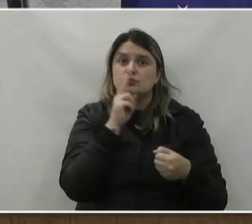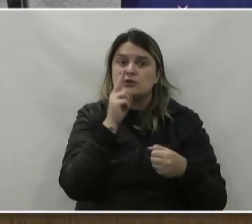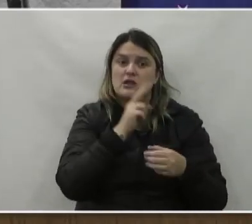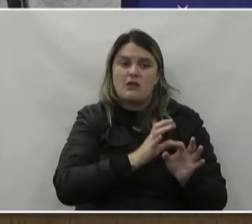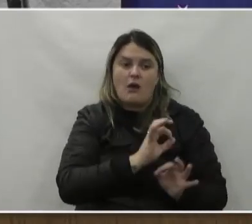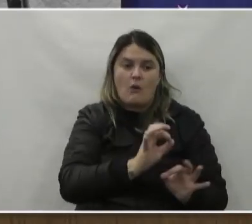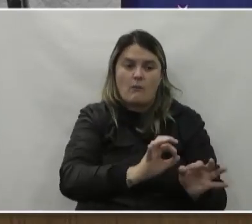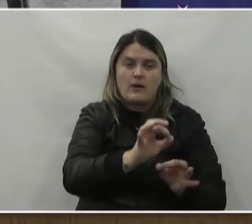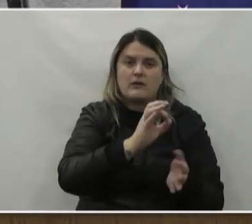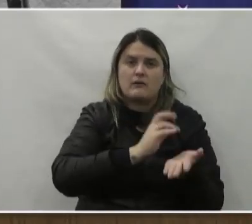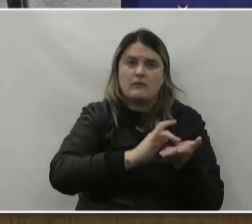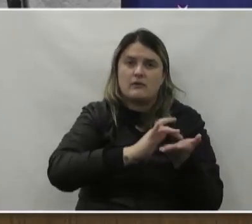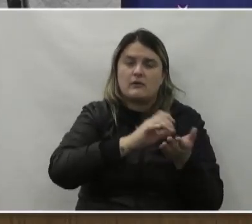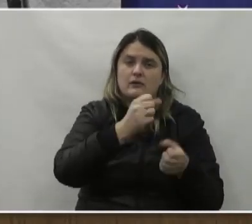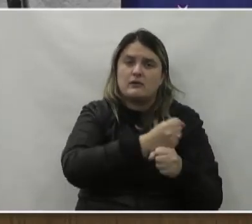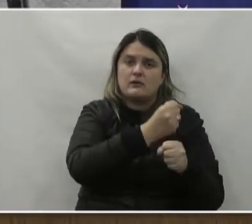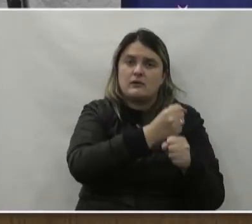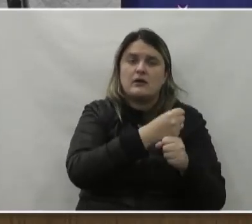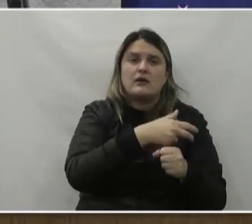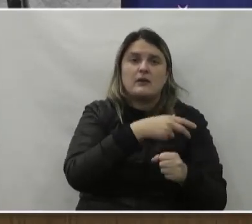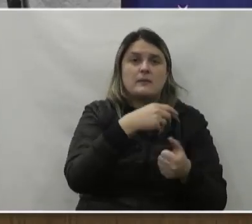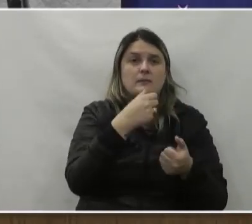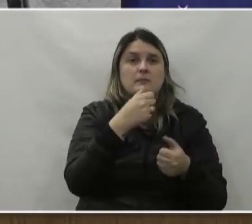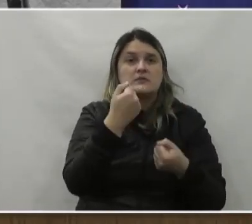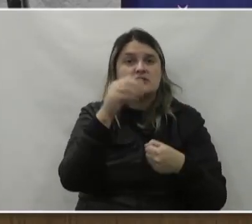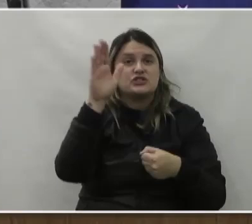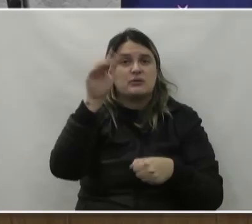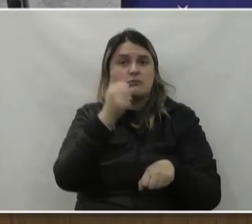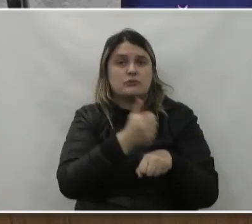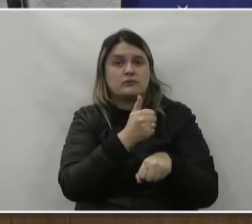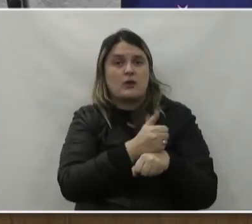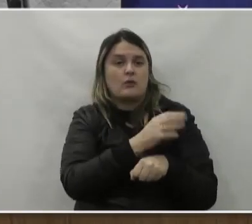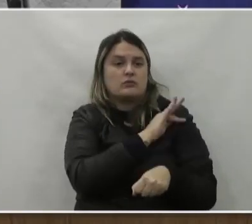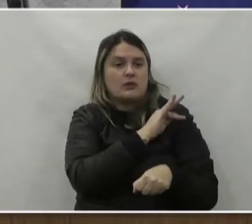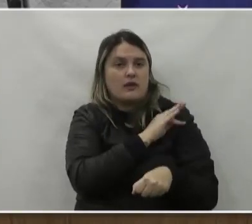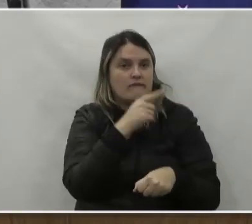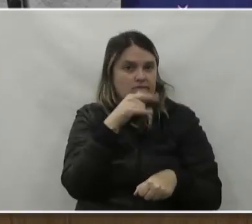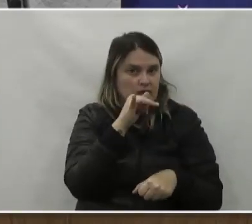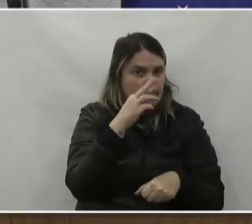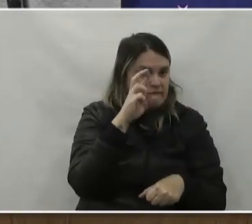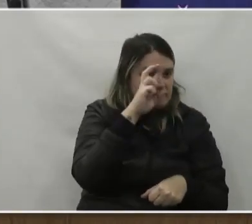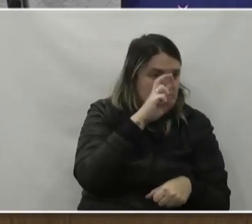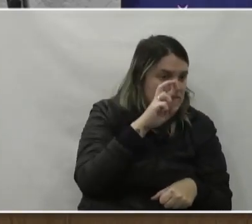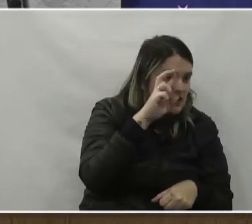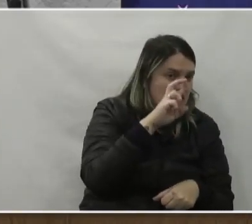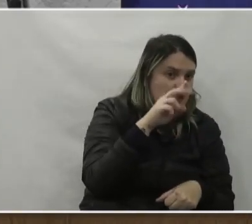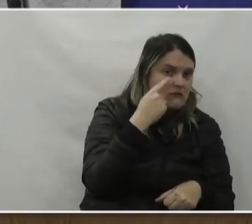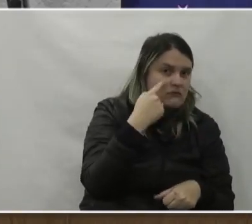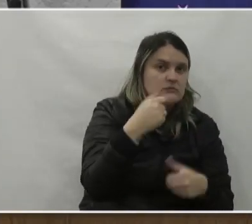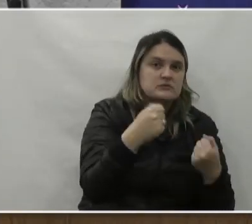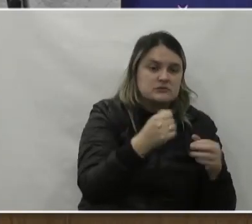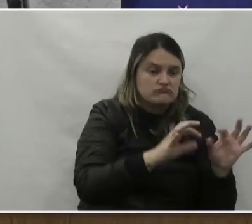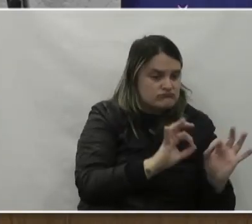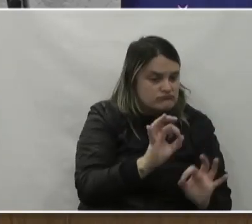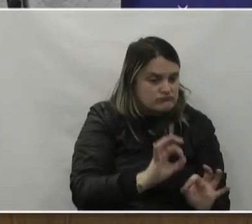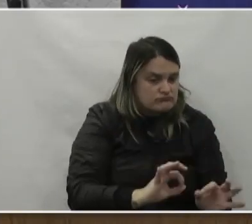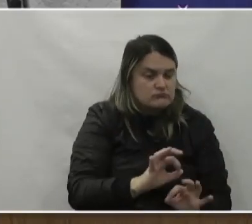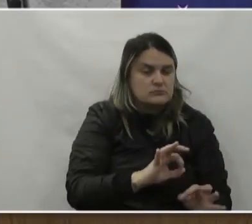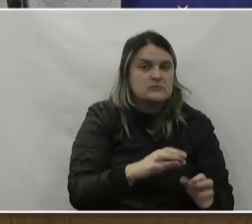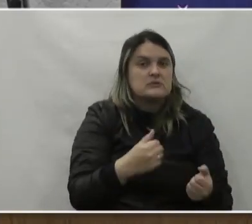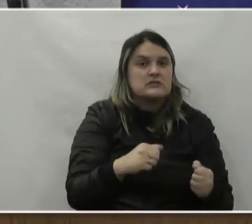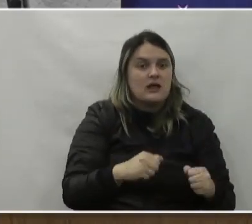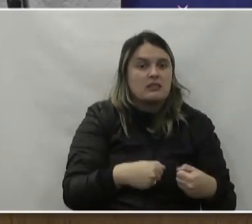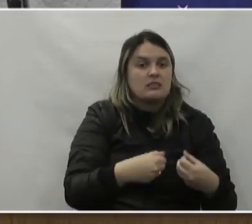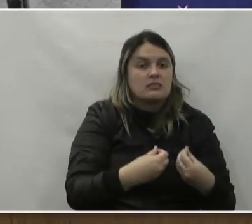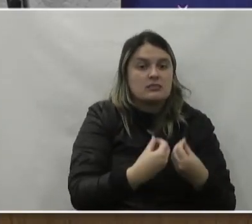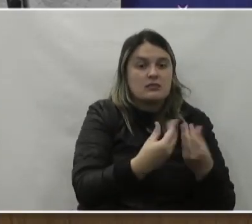que a Secretaria de Obras realize uma análise técnica no local e adote as providências cabíveis para garantir melhores